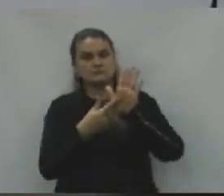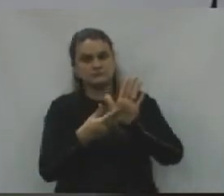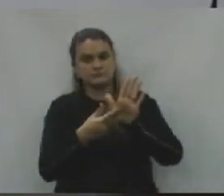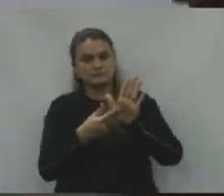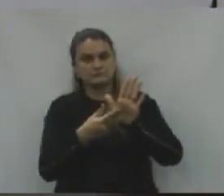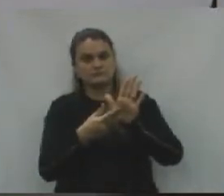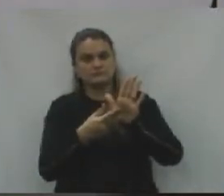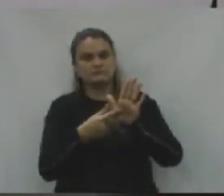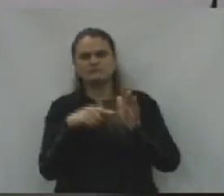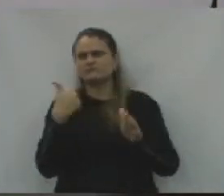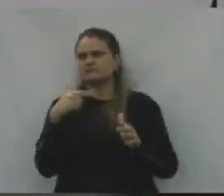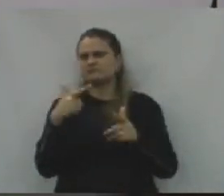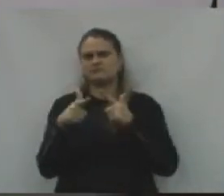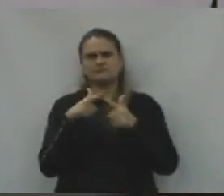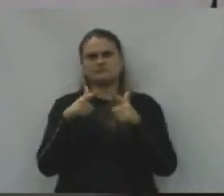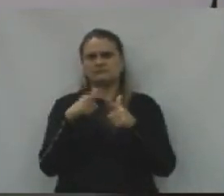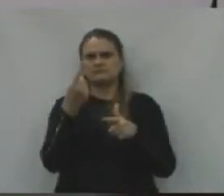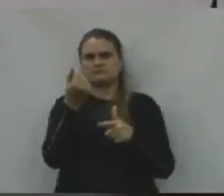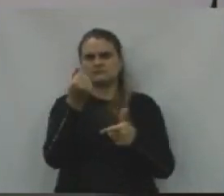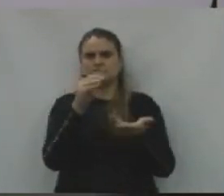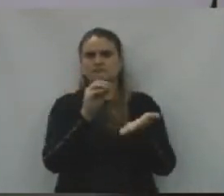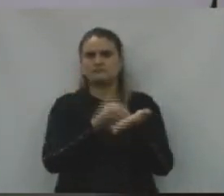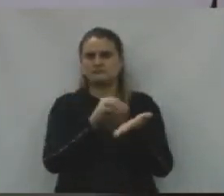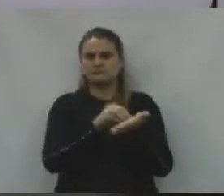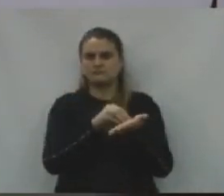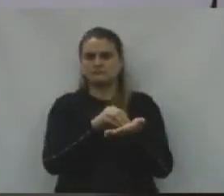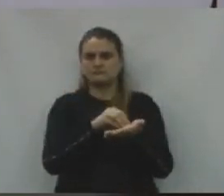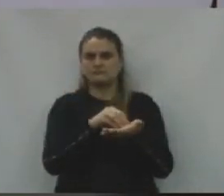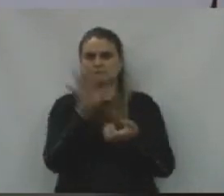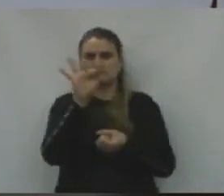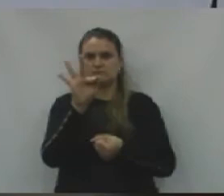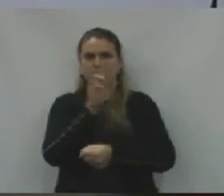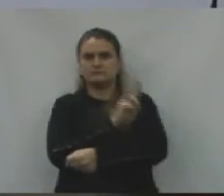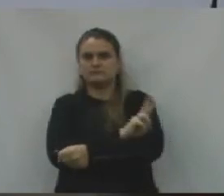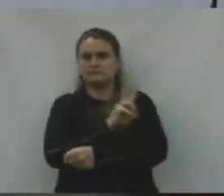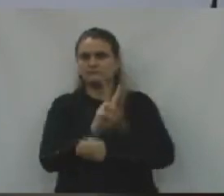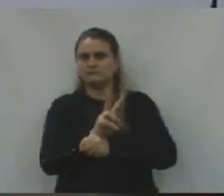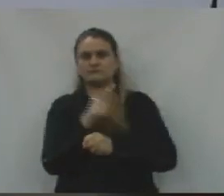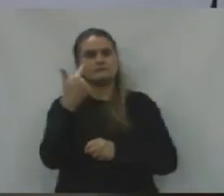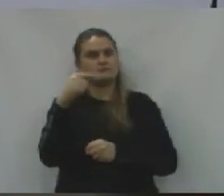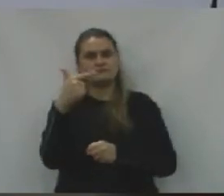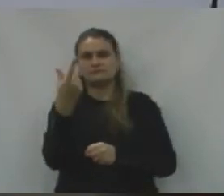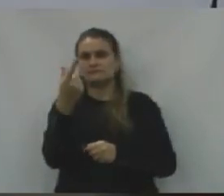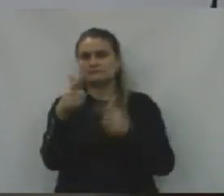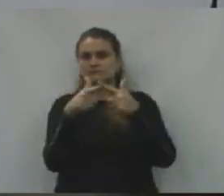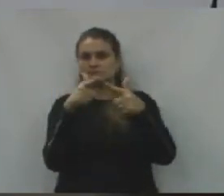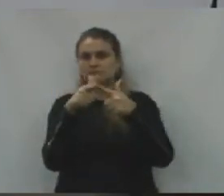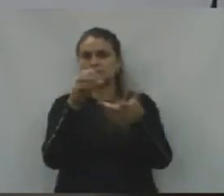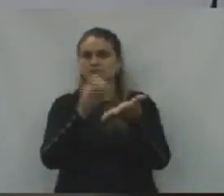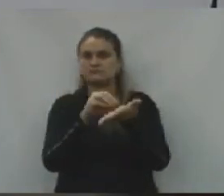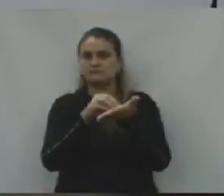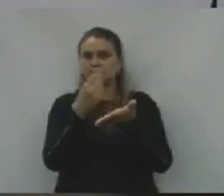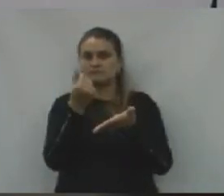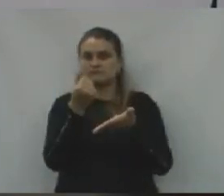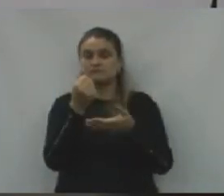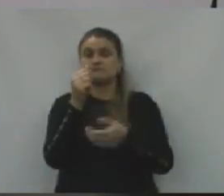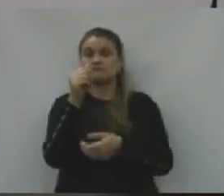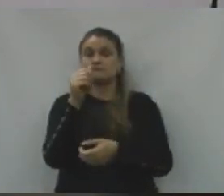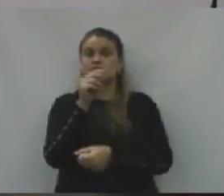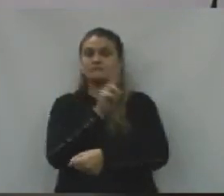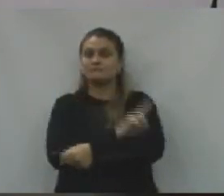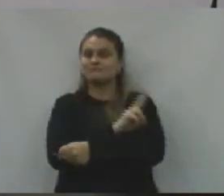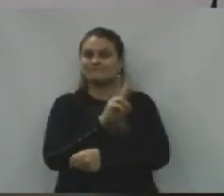vez mais que não há problema financeiro na Uniuv. Não há problema financeiro. Que a Uniuv não